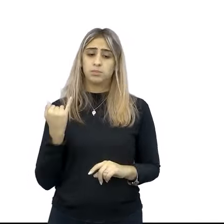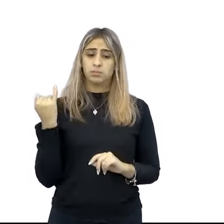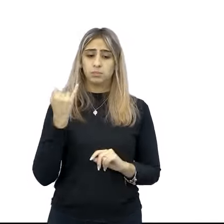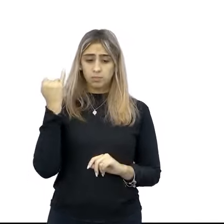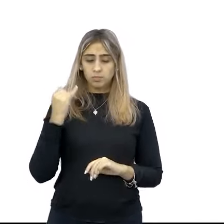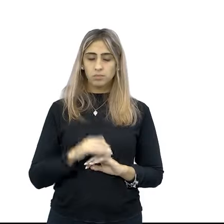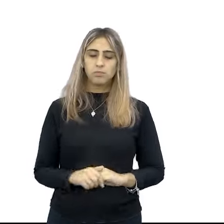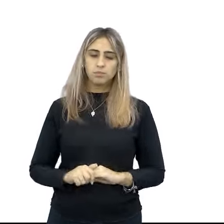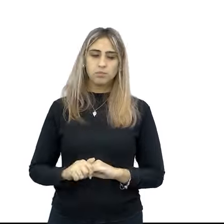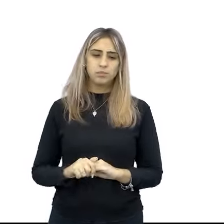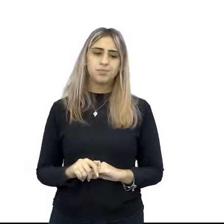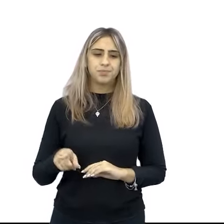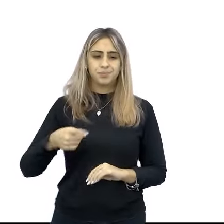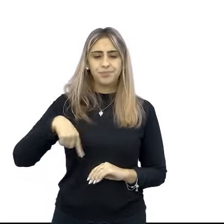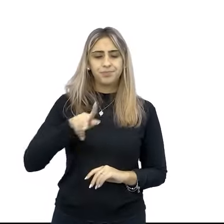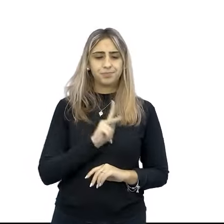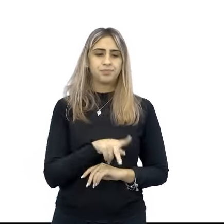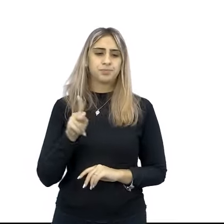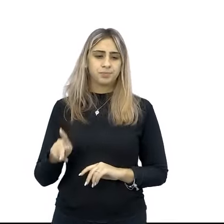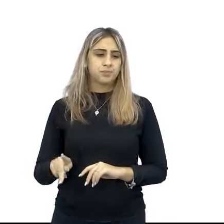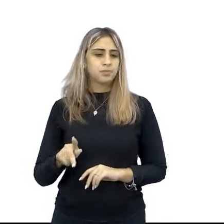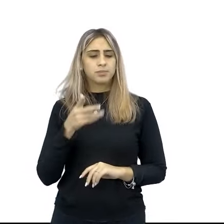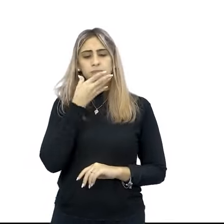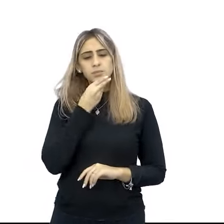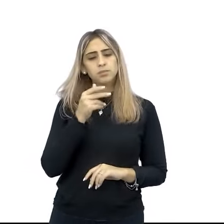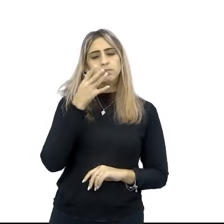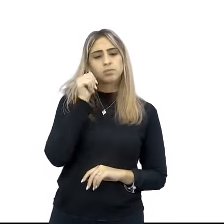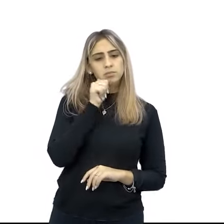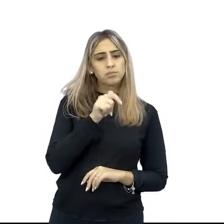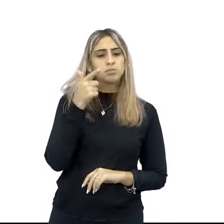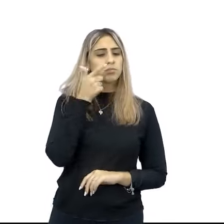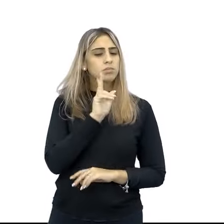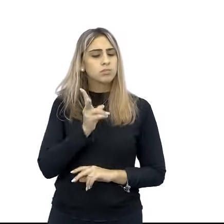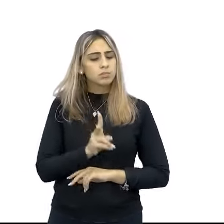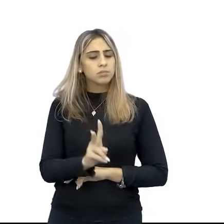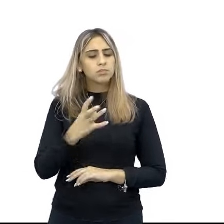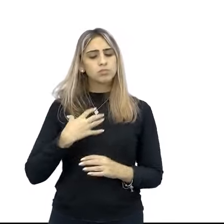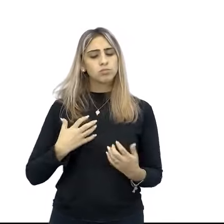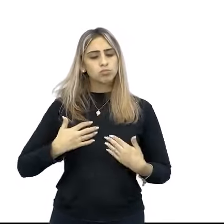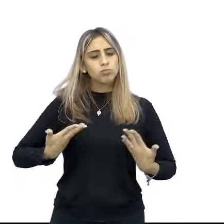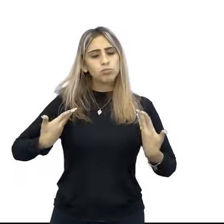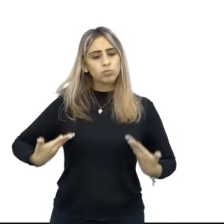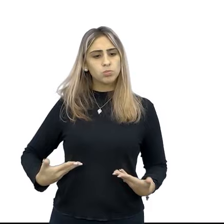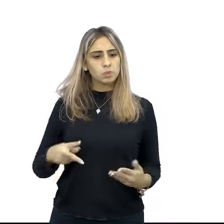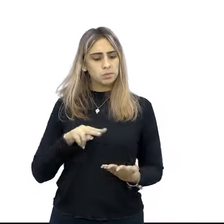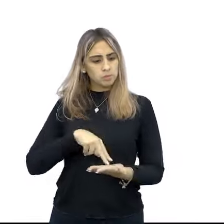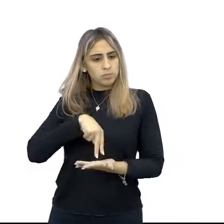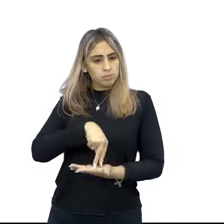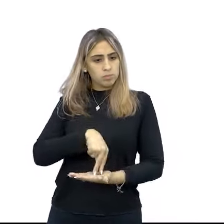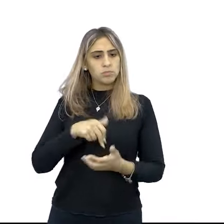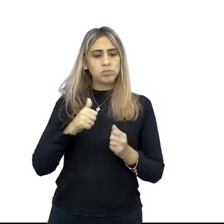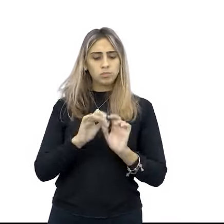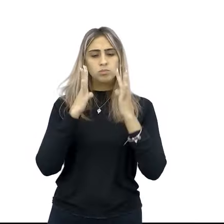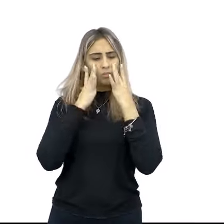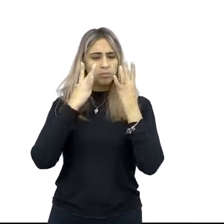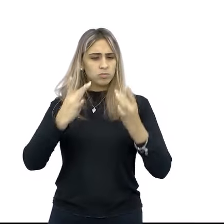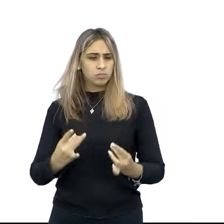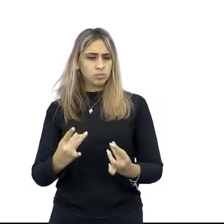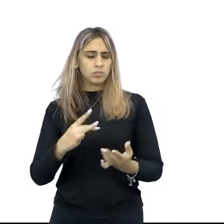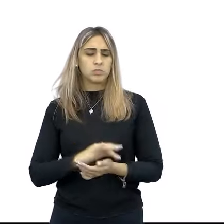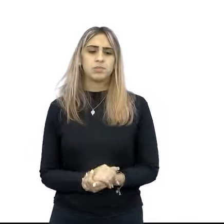importante que você, professor, você, professora, mantenha sempre uma postura de atenção